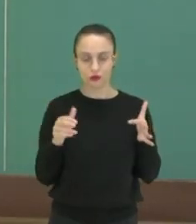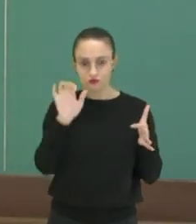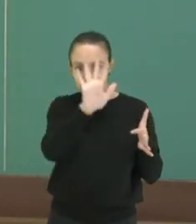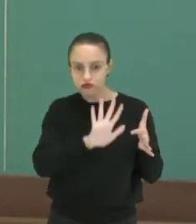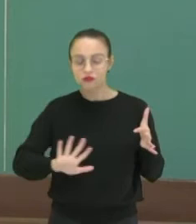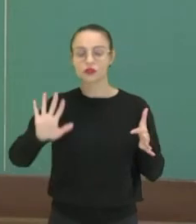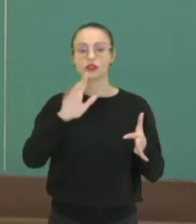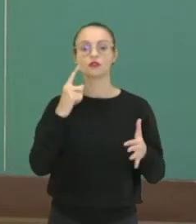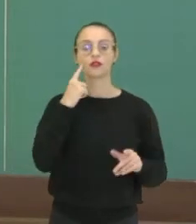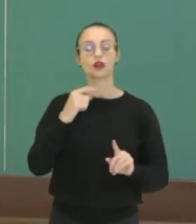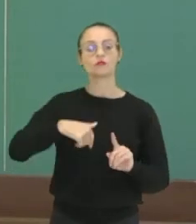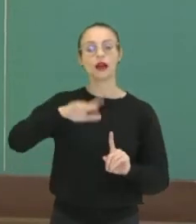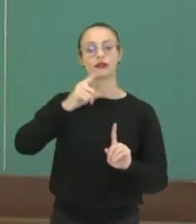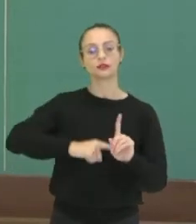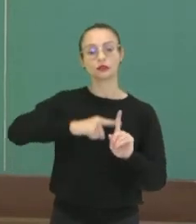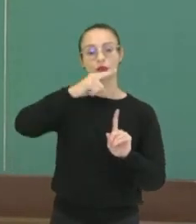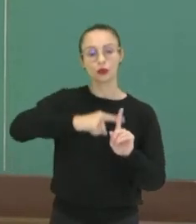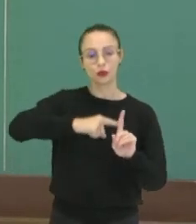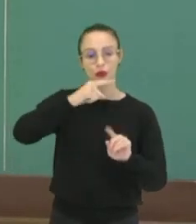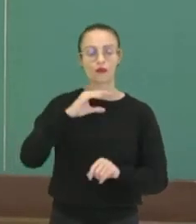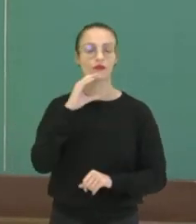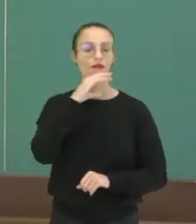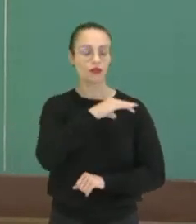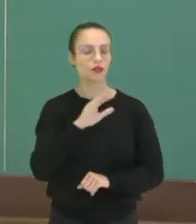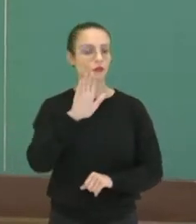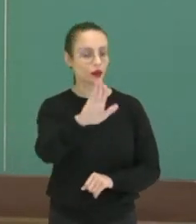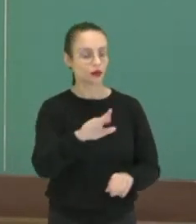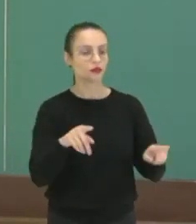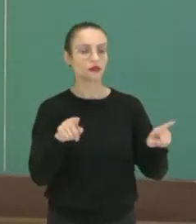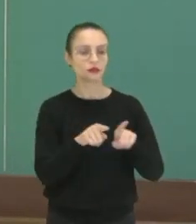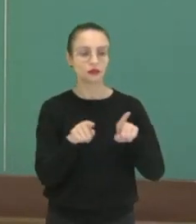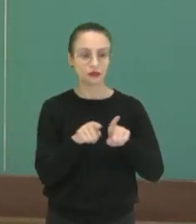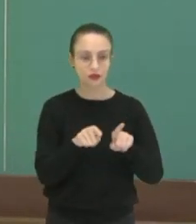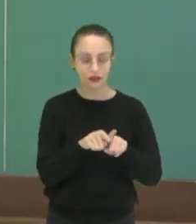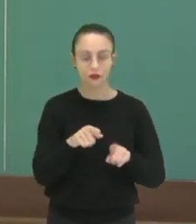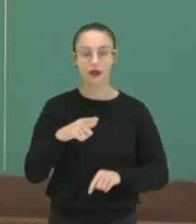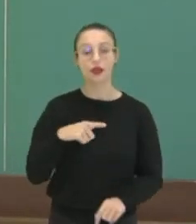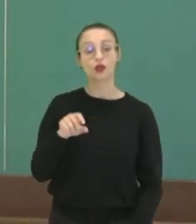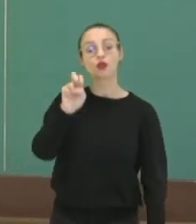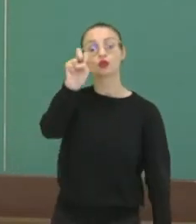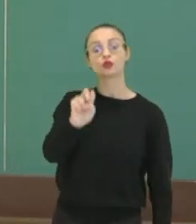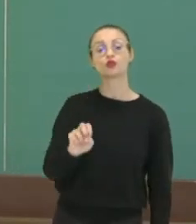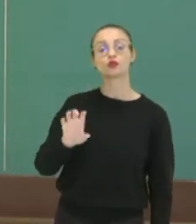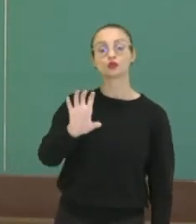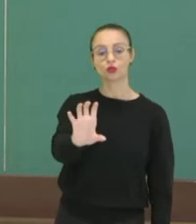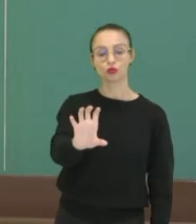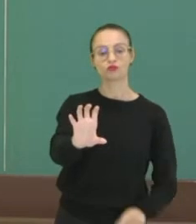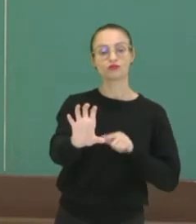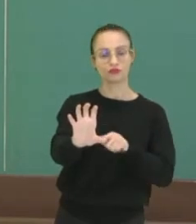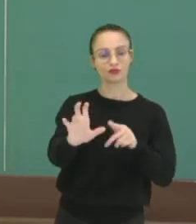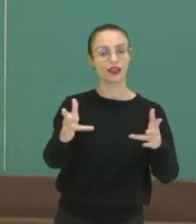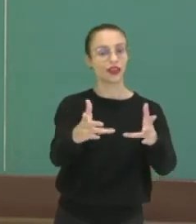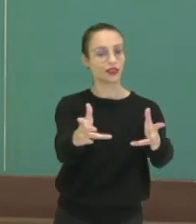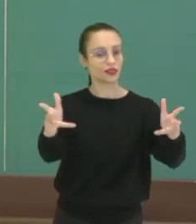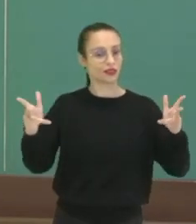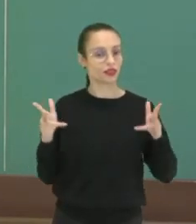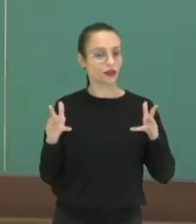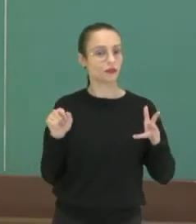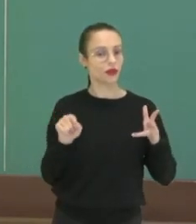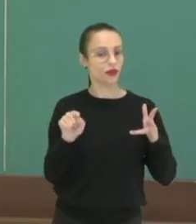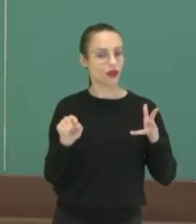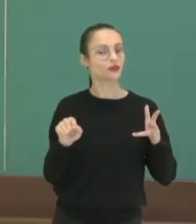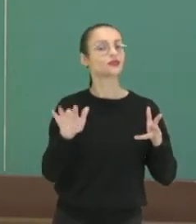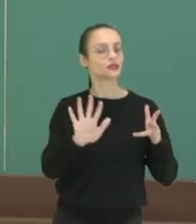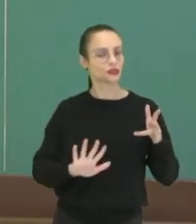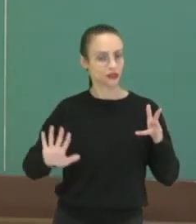considerando essa divisão das zonas térmicas, mas que a região sul está na zona temperada. Isso tem que ficar claro para